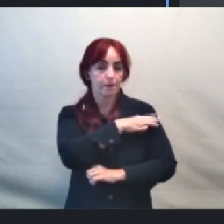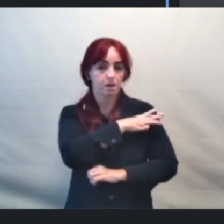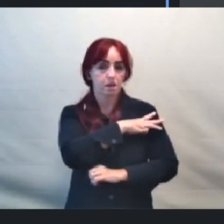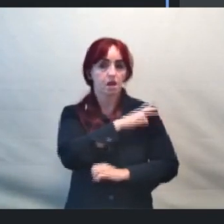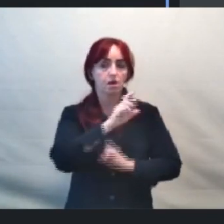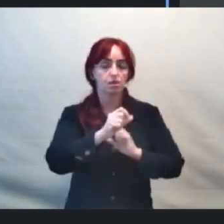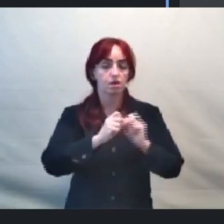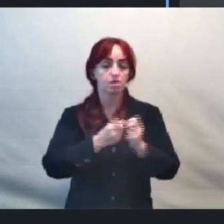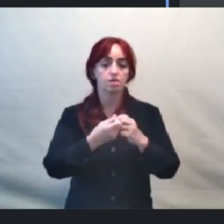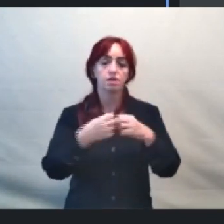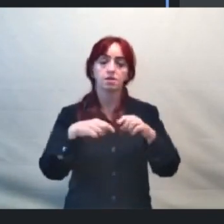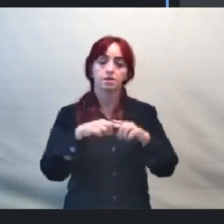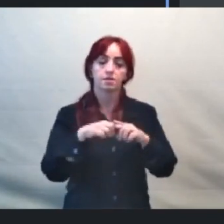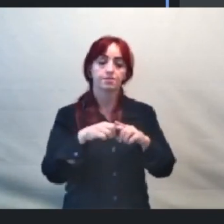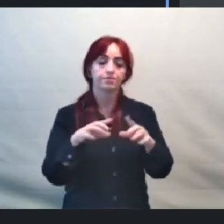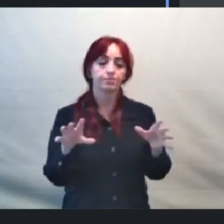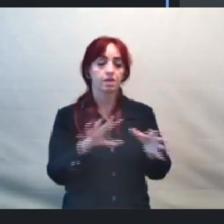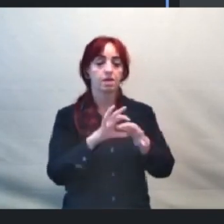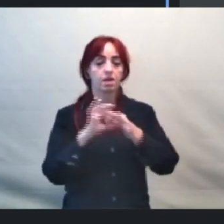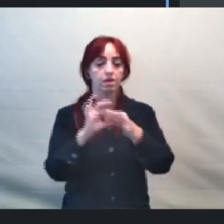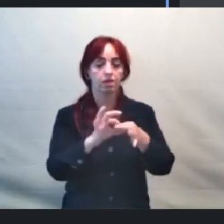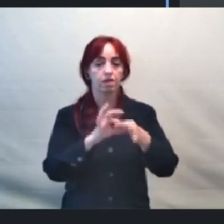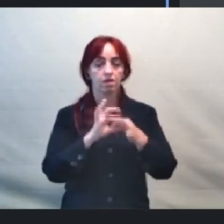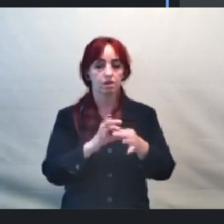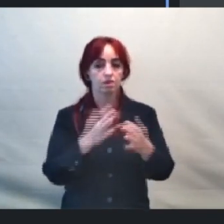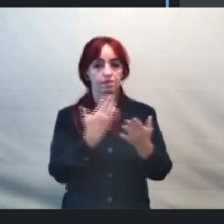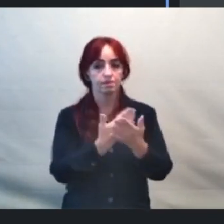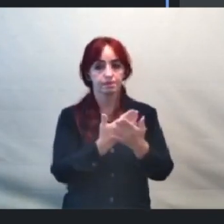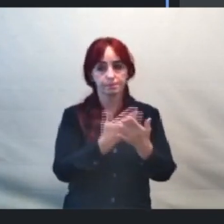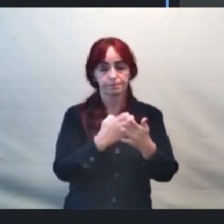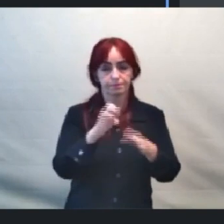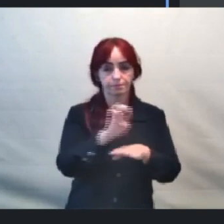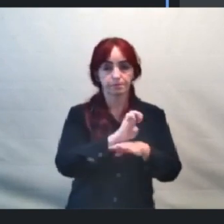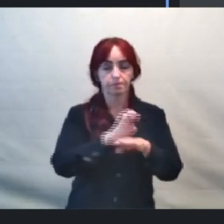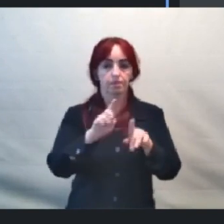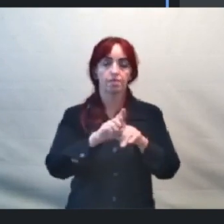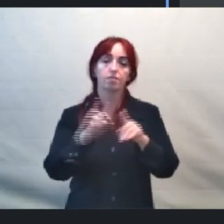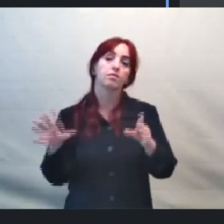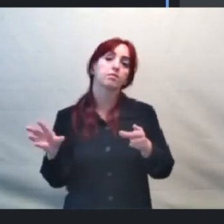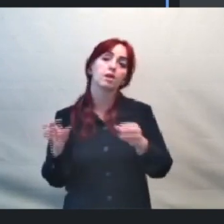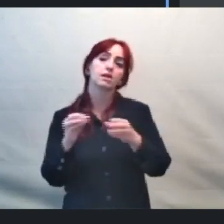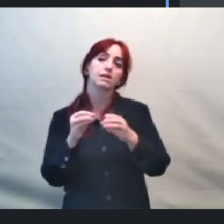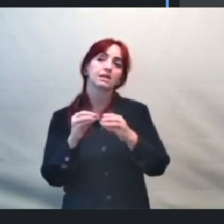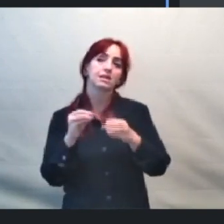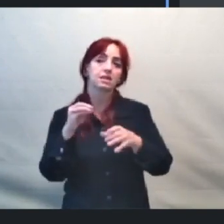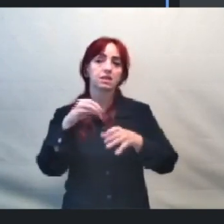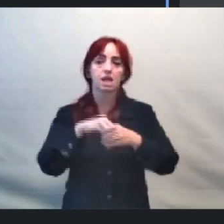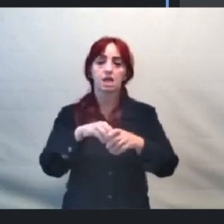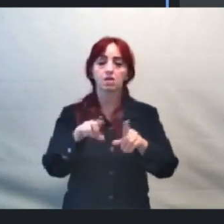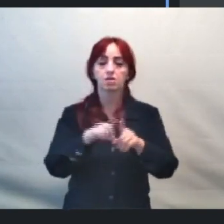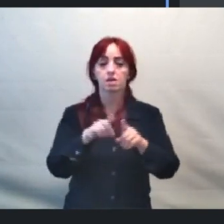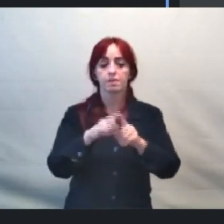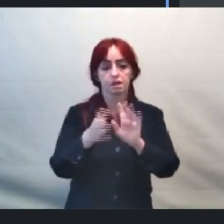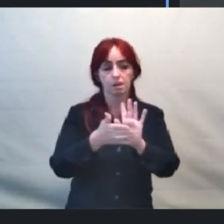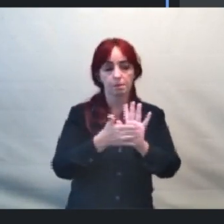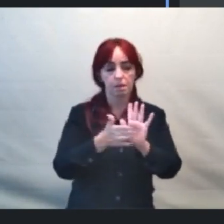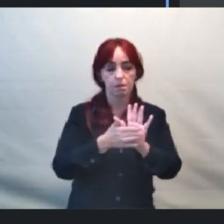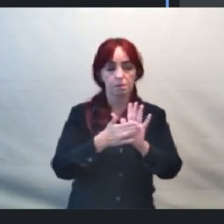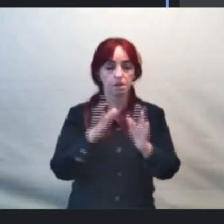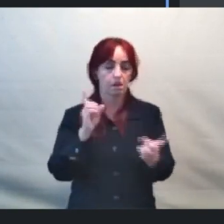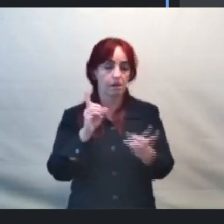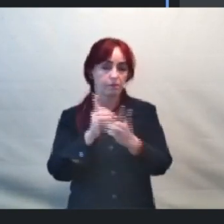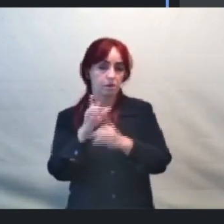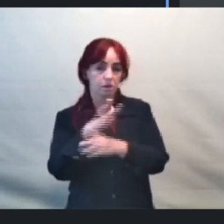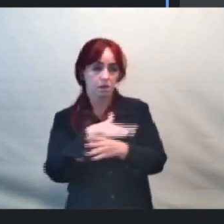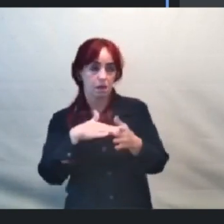escolas estaduais. Então, dentro da perspectiva de atendimento da demanda, a gente vem atendendo a toda a demanda